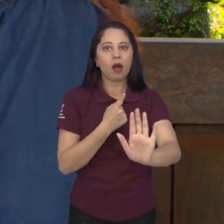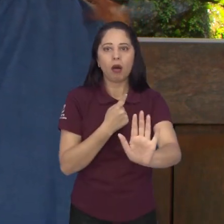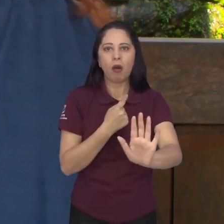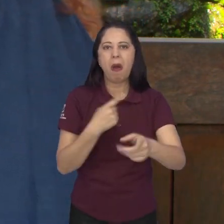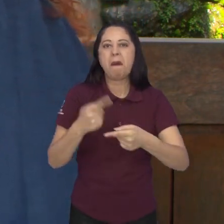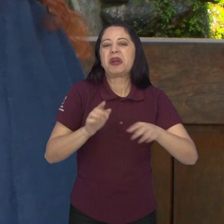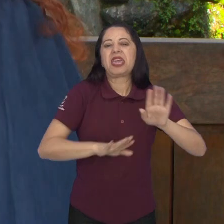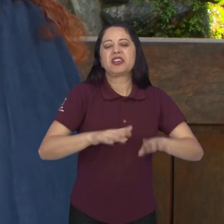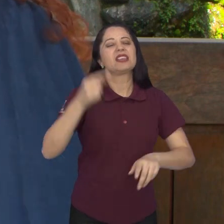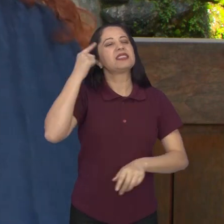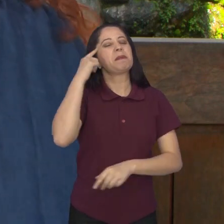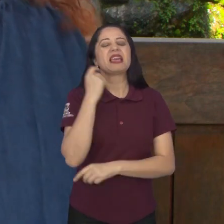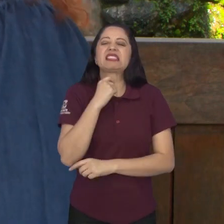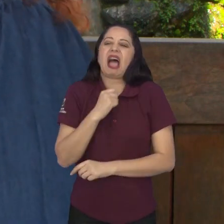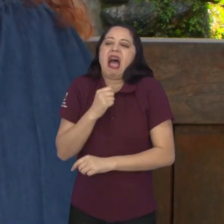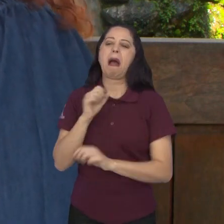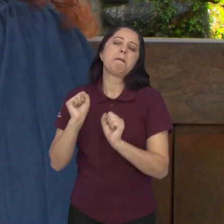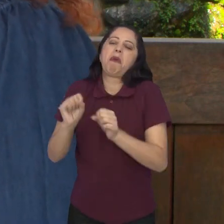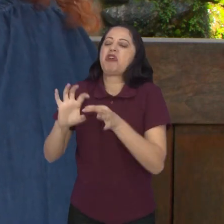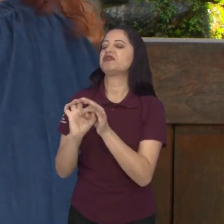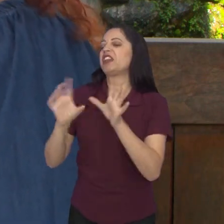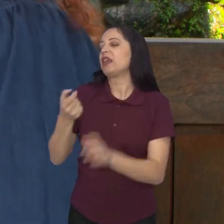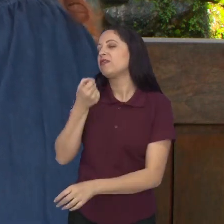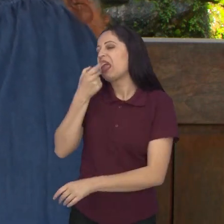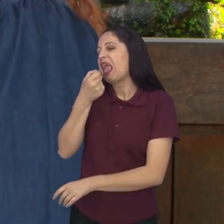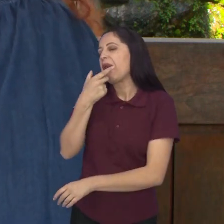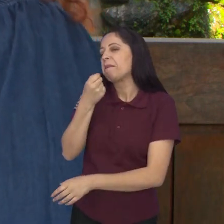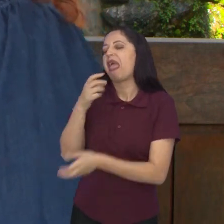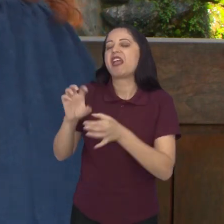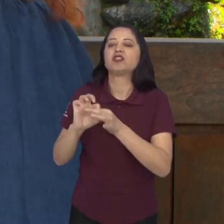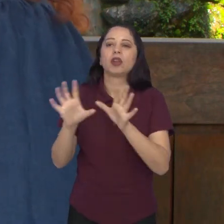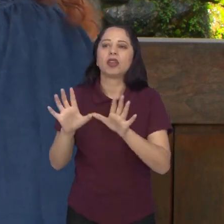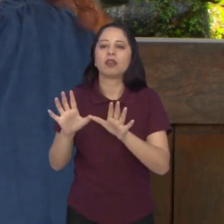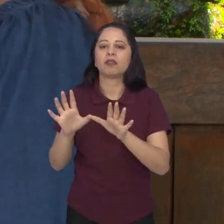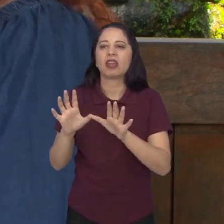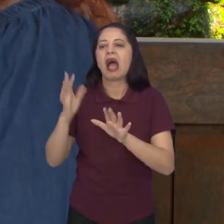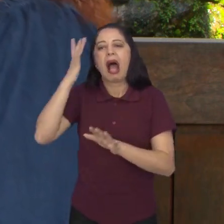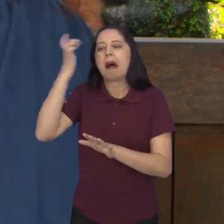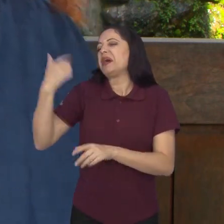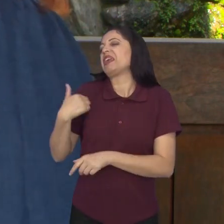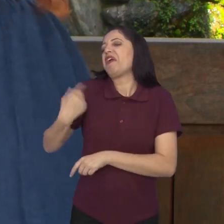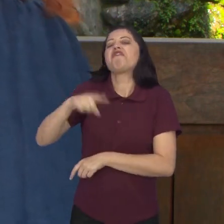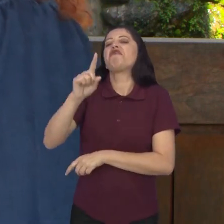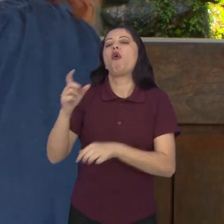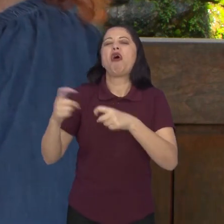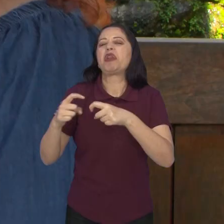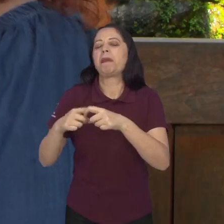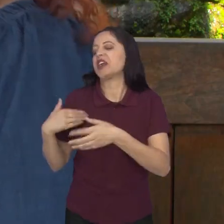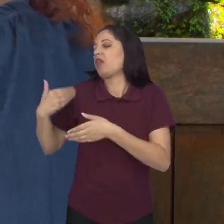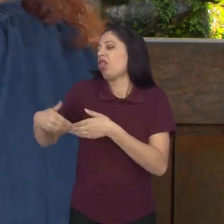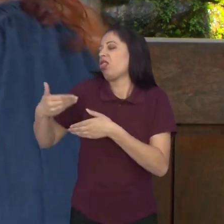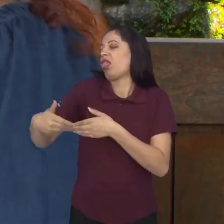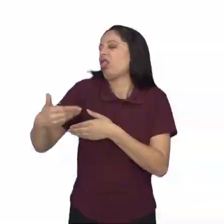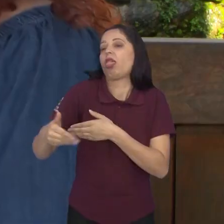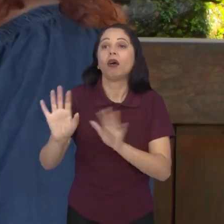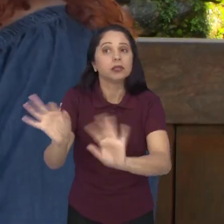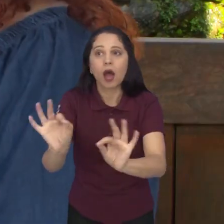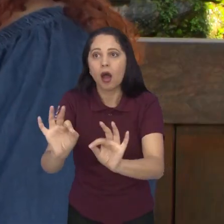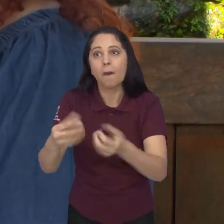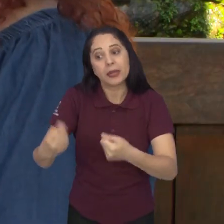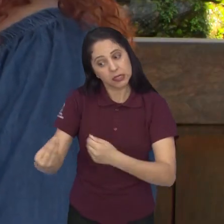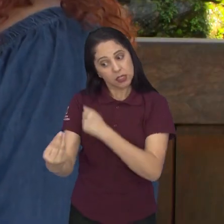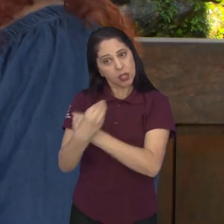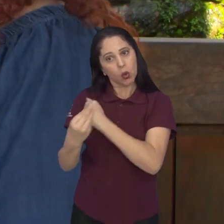gente acha que qualquer remédio que a gente vai tomar vai estar bem, amanhã eu vou e vai passando os dias.